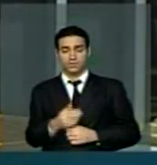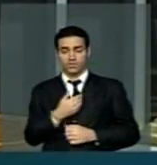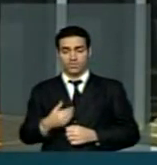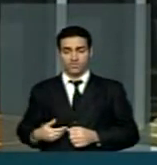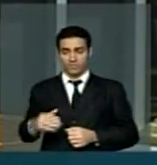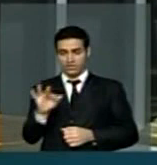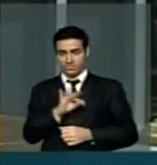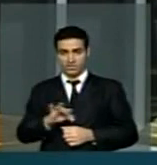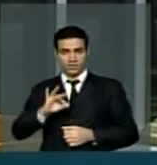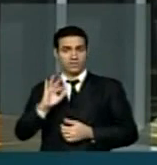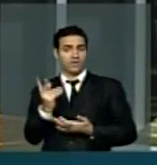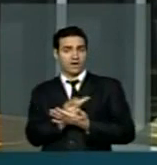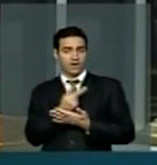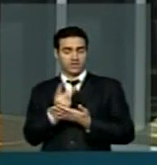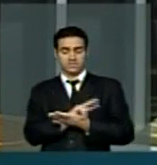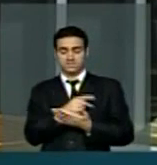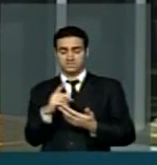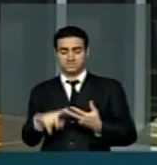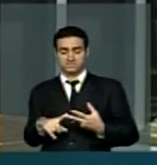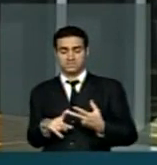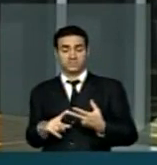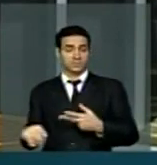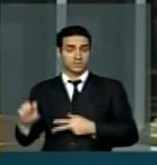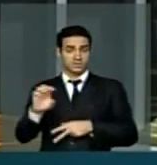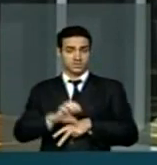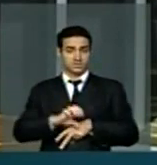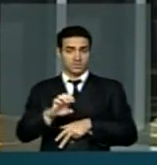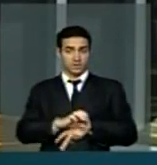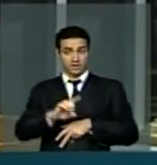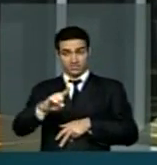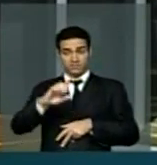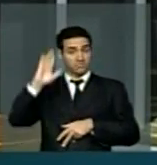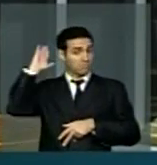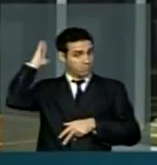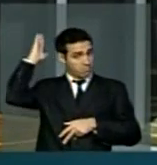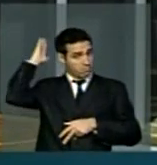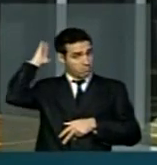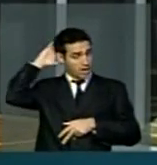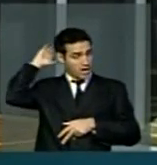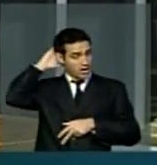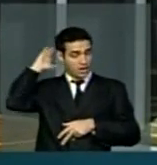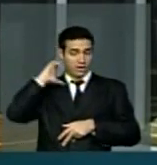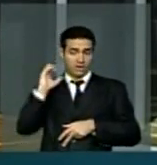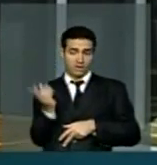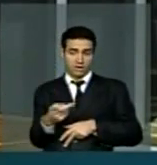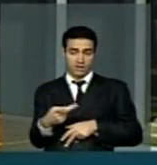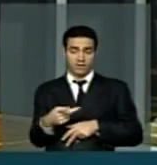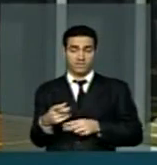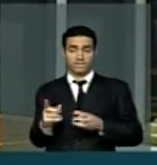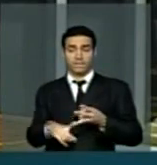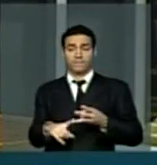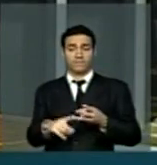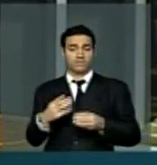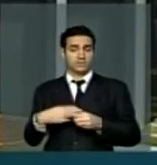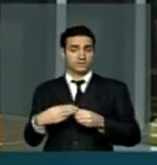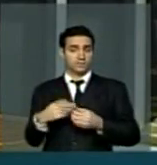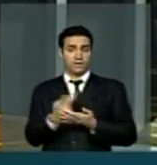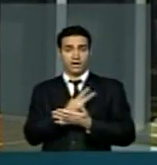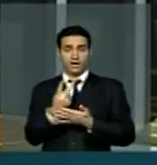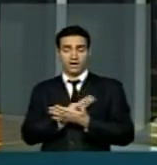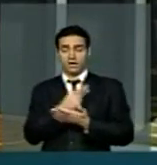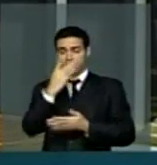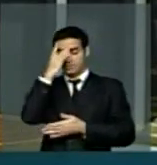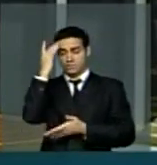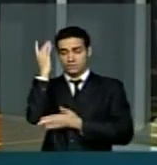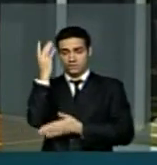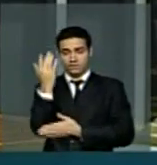está ilegal, o Estado do Pará, o governo está ilegal, o município é ilegal, e quem tira a madeira está